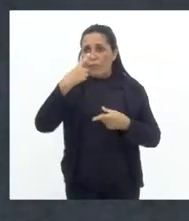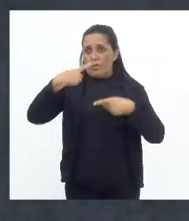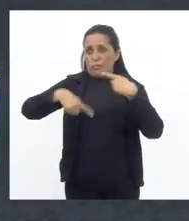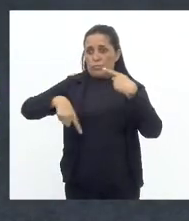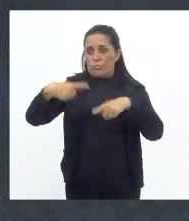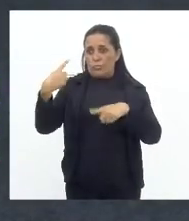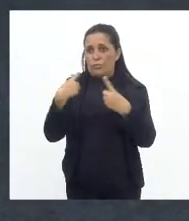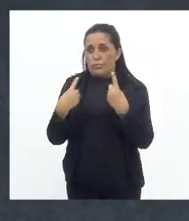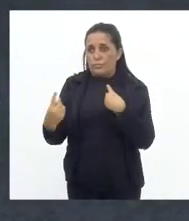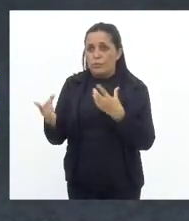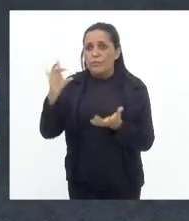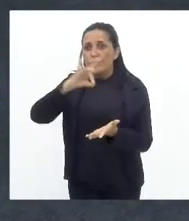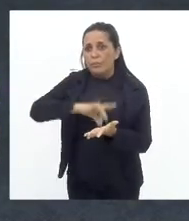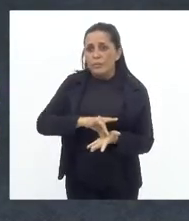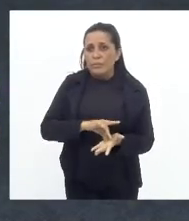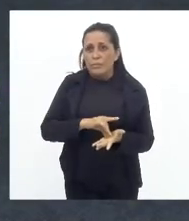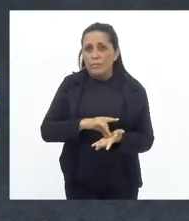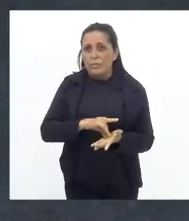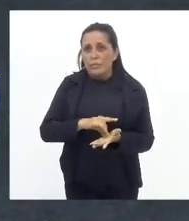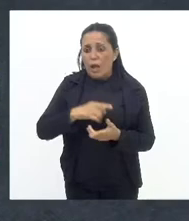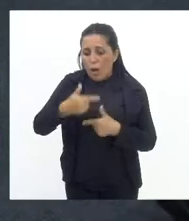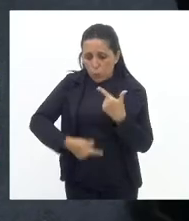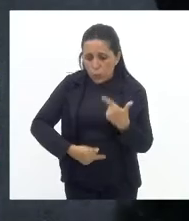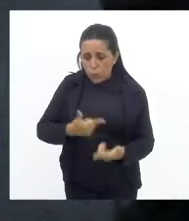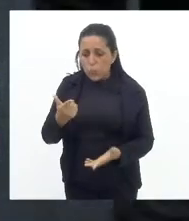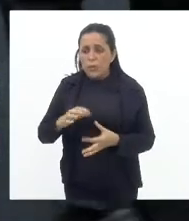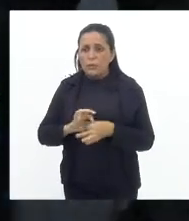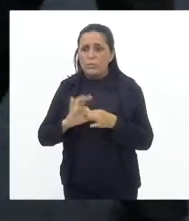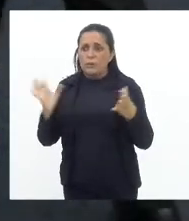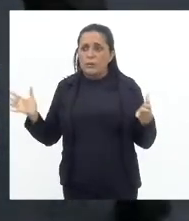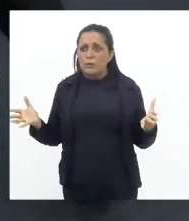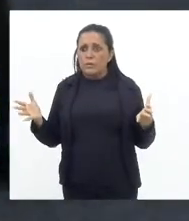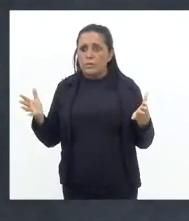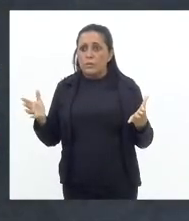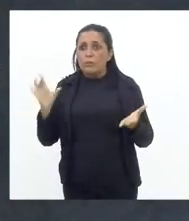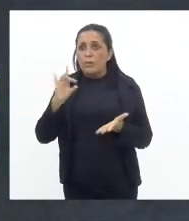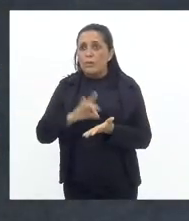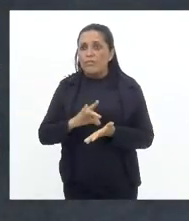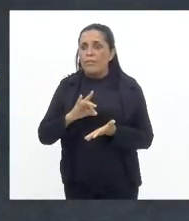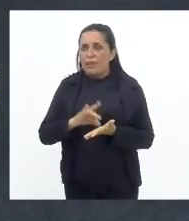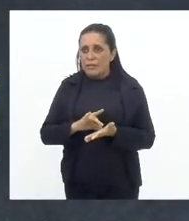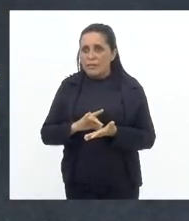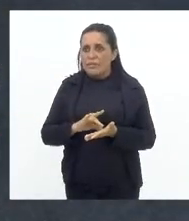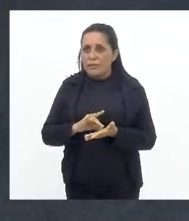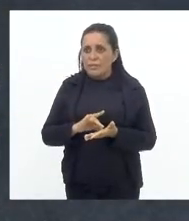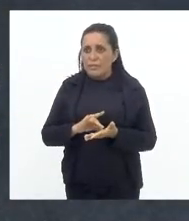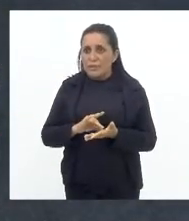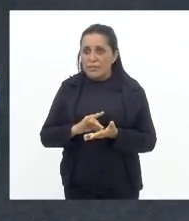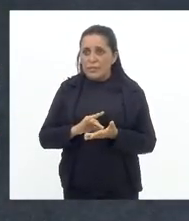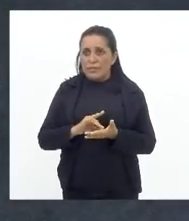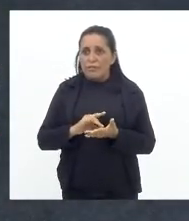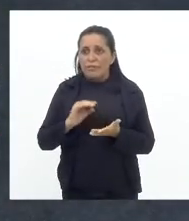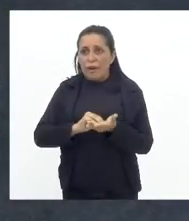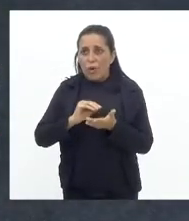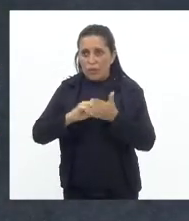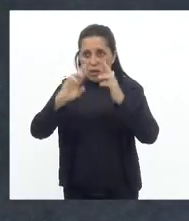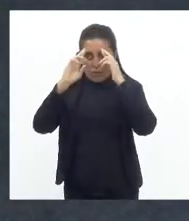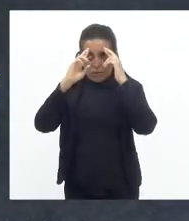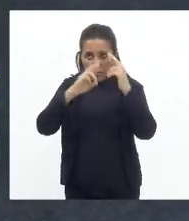discurso veemente e salutar para a democracia quando na verdade quem está desrespeitando